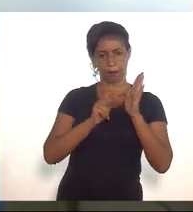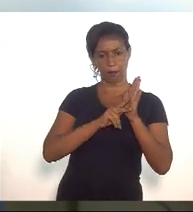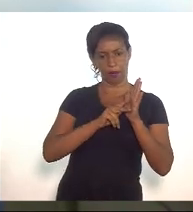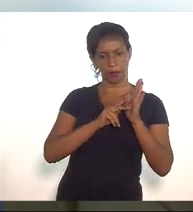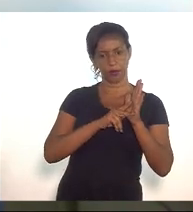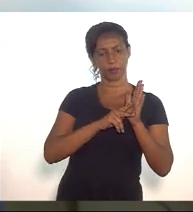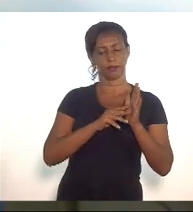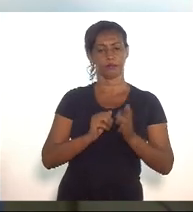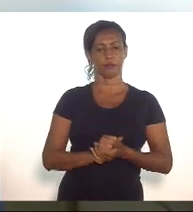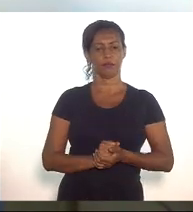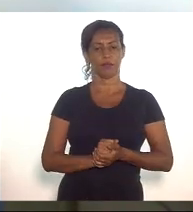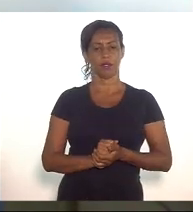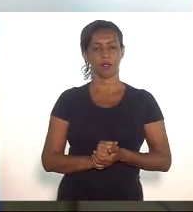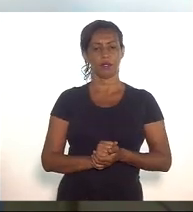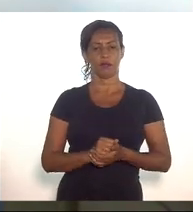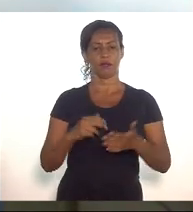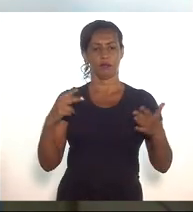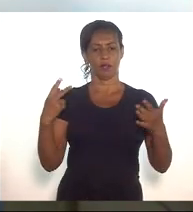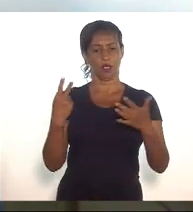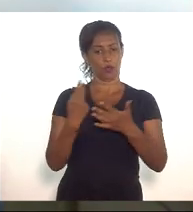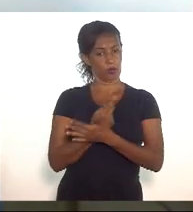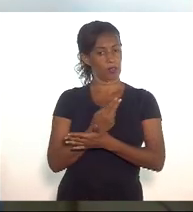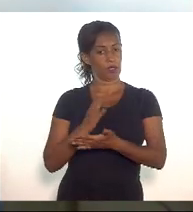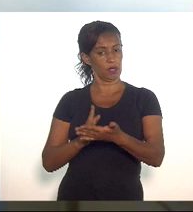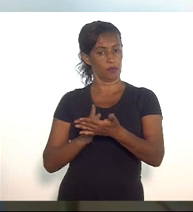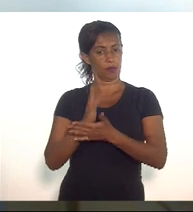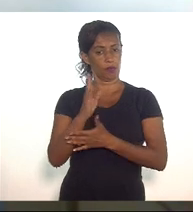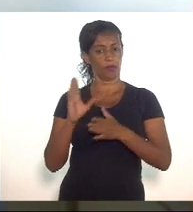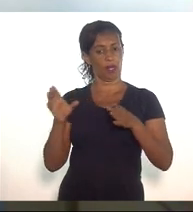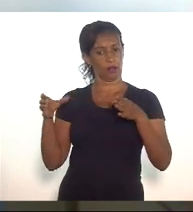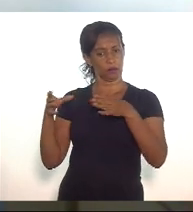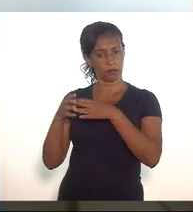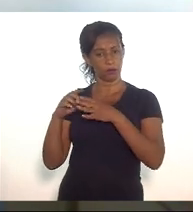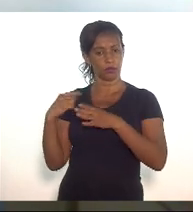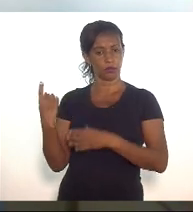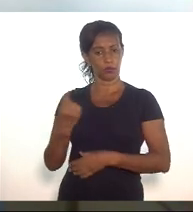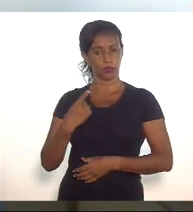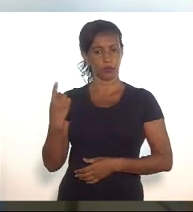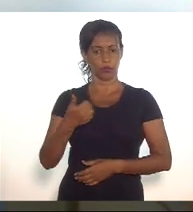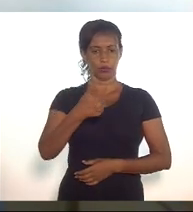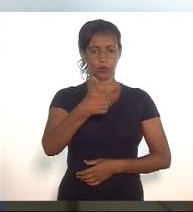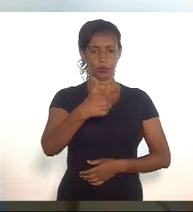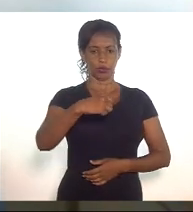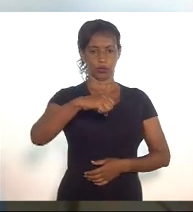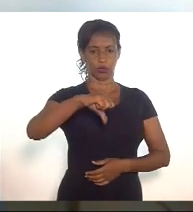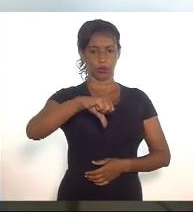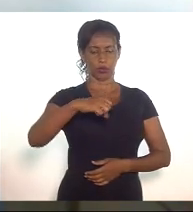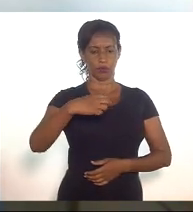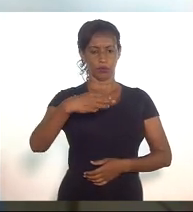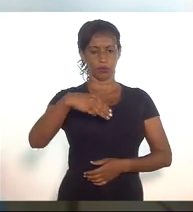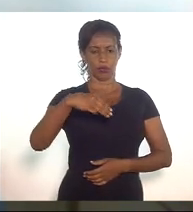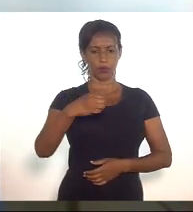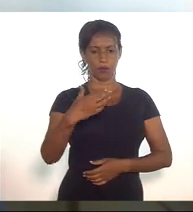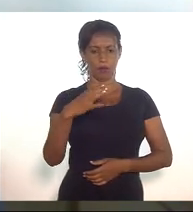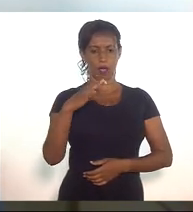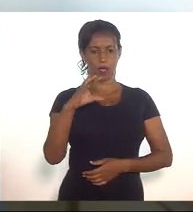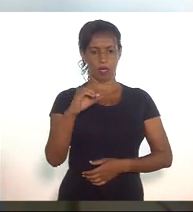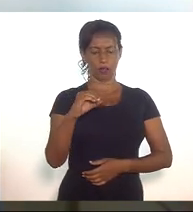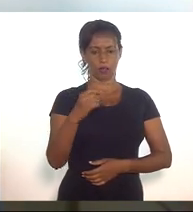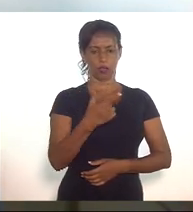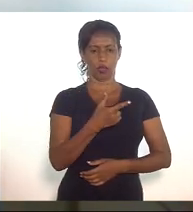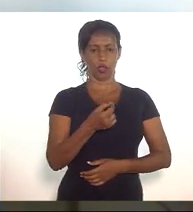será realizada, caso seja aprovada por todos, no dia 19 de março de 2021,